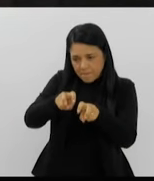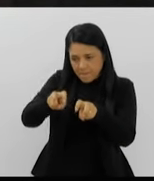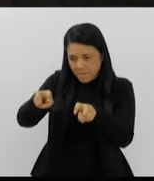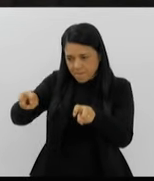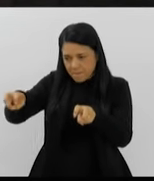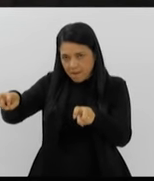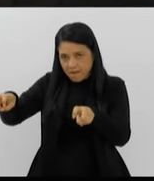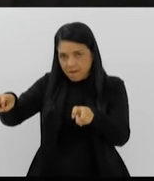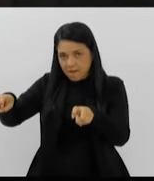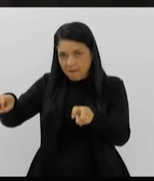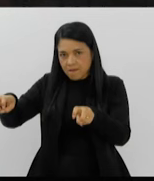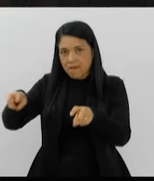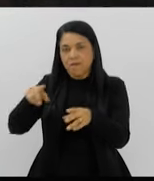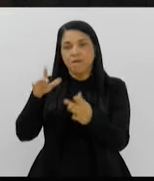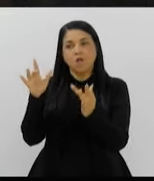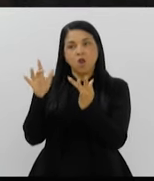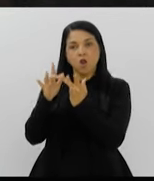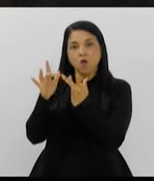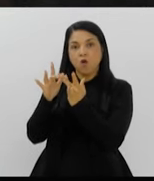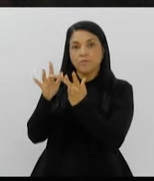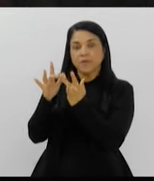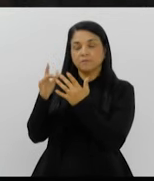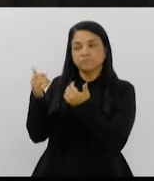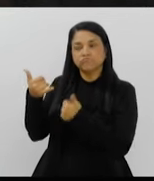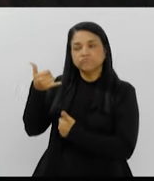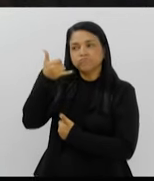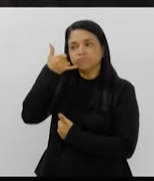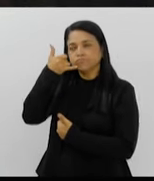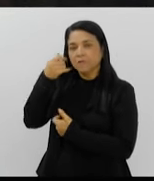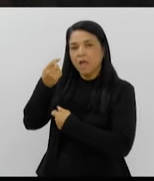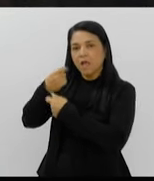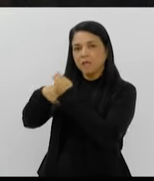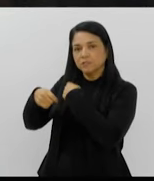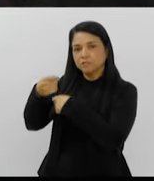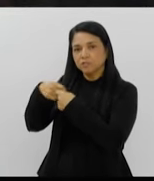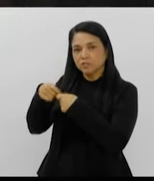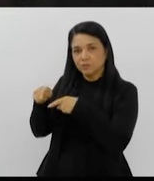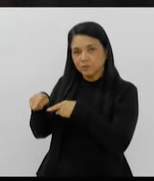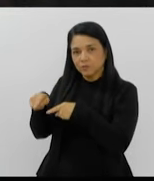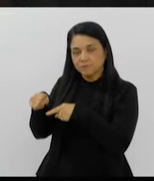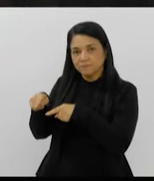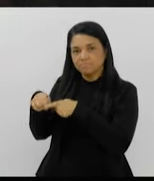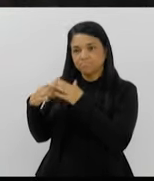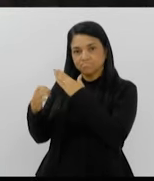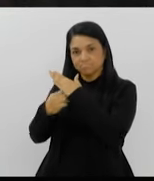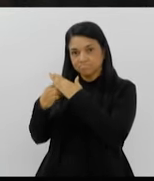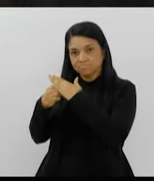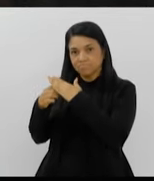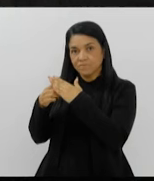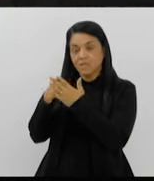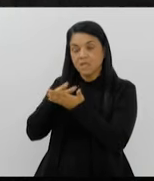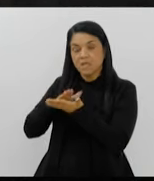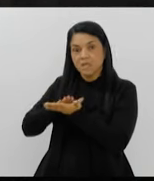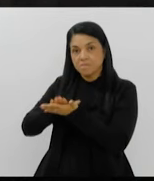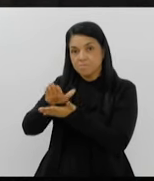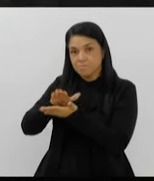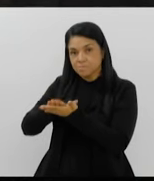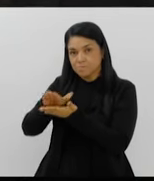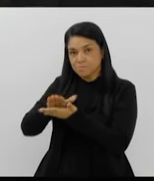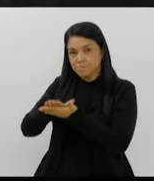em contato com a administradora desse pátio, que emite boleto, guias